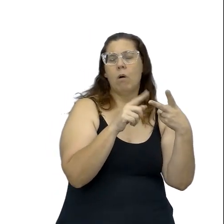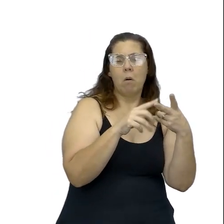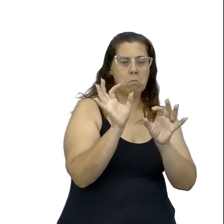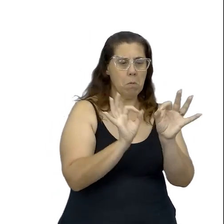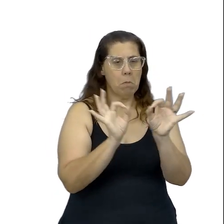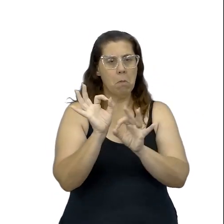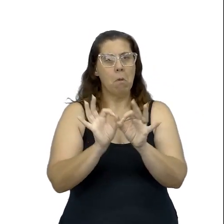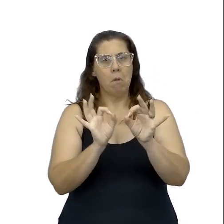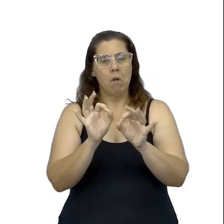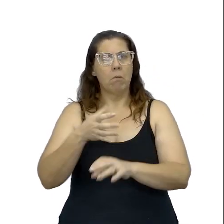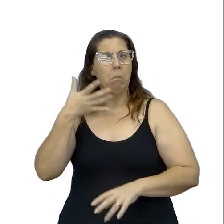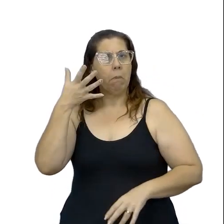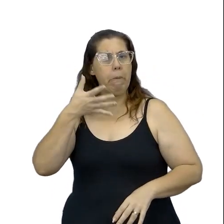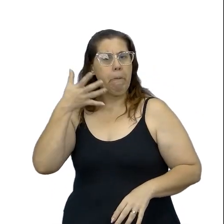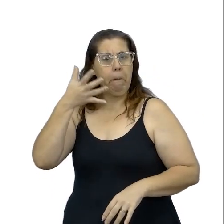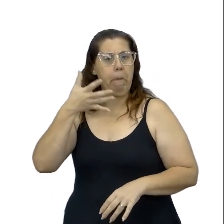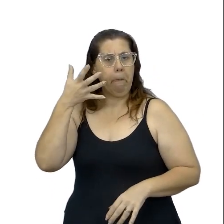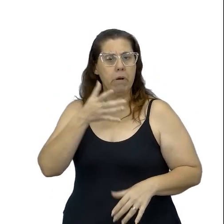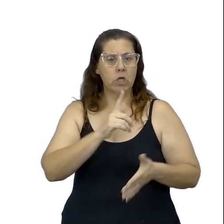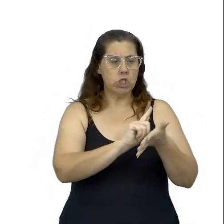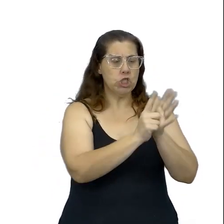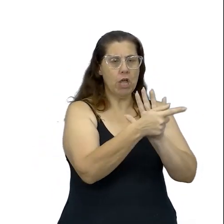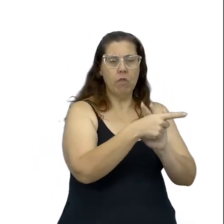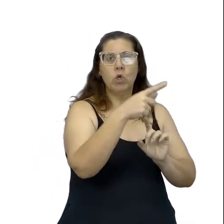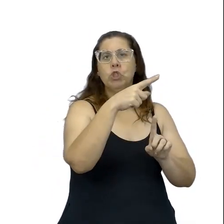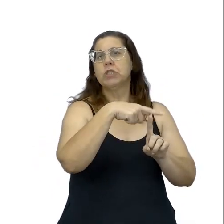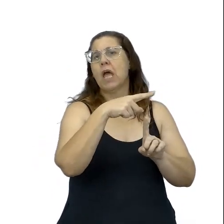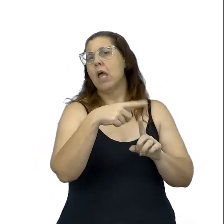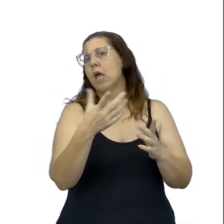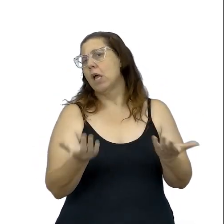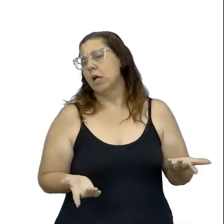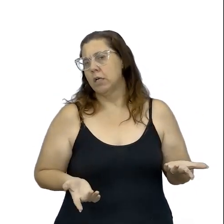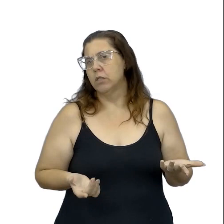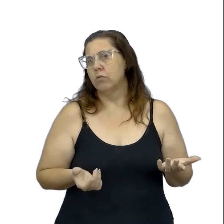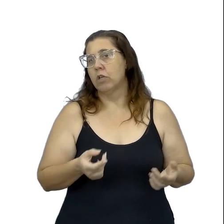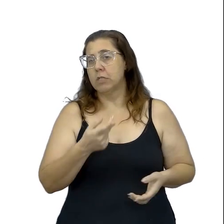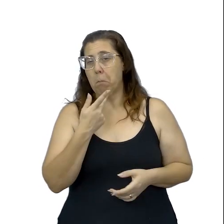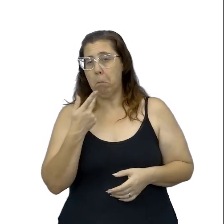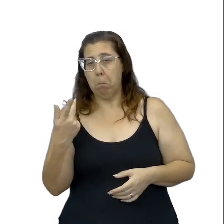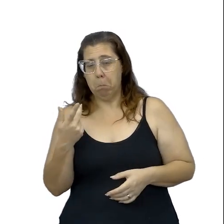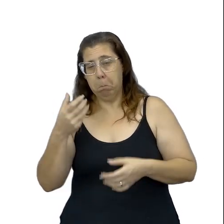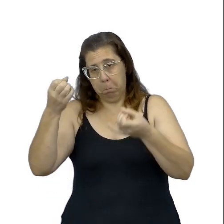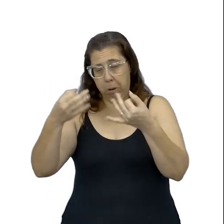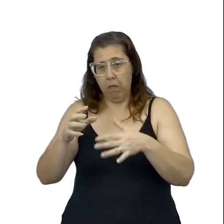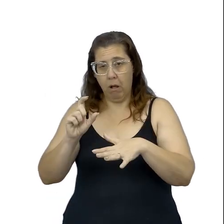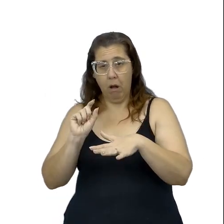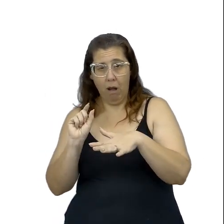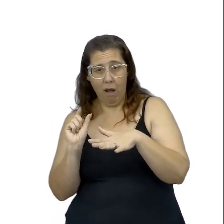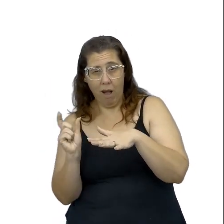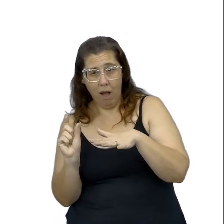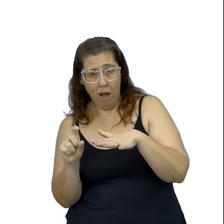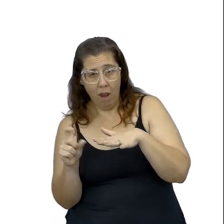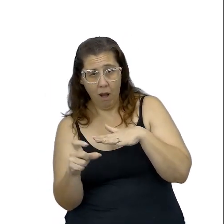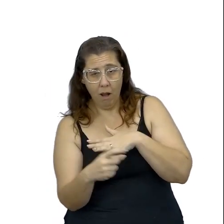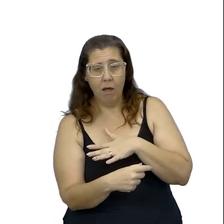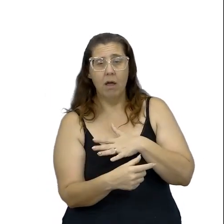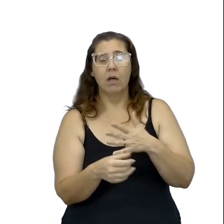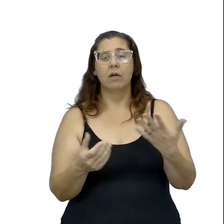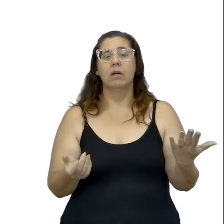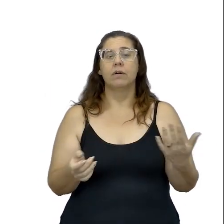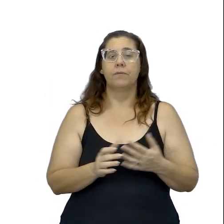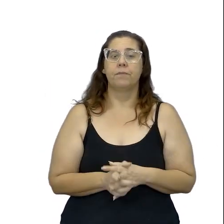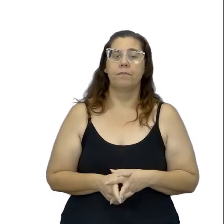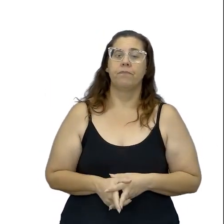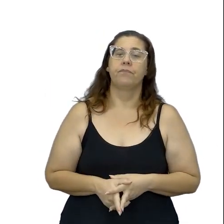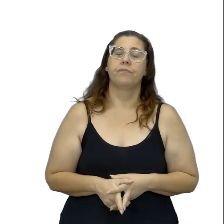sobre sobre gêneros textuais que tratam de fake news, né? Muitos já devem até ter trabalhado sobre isso, né?